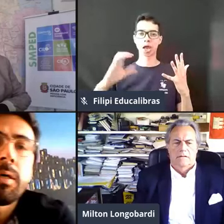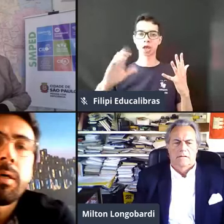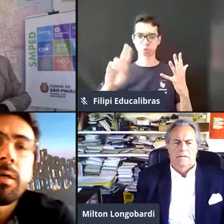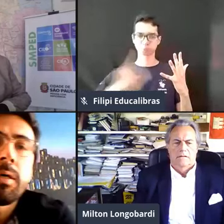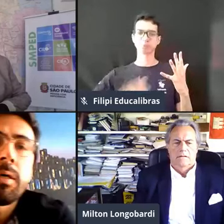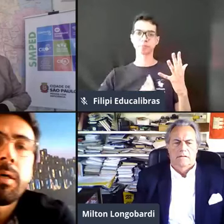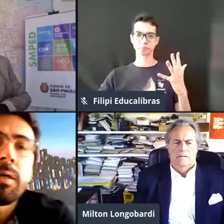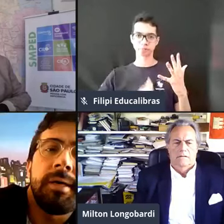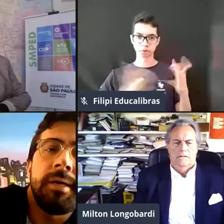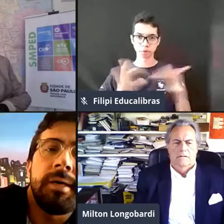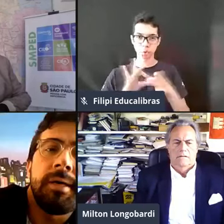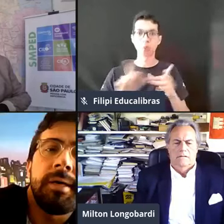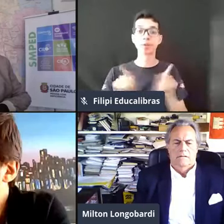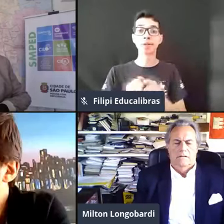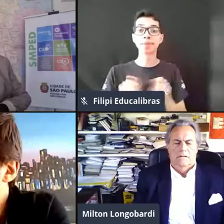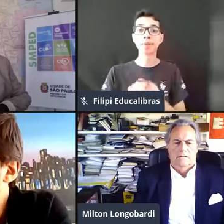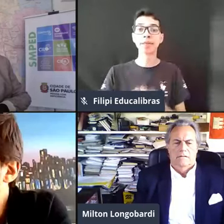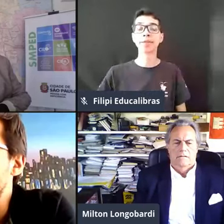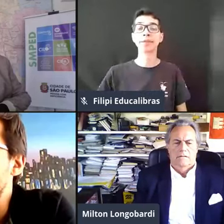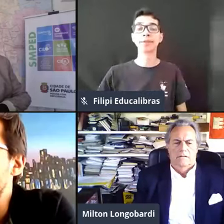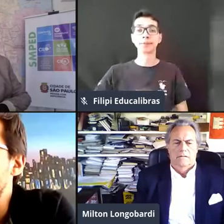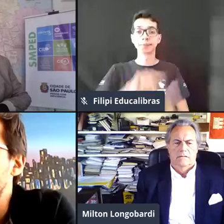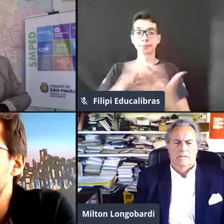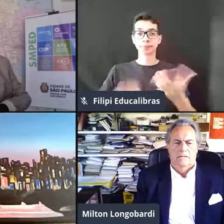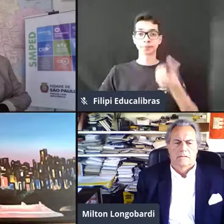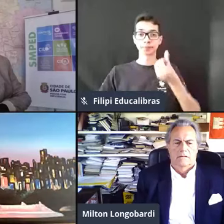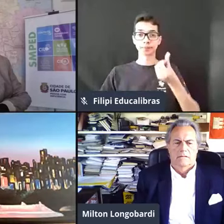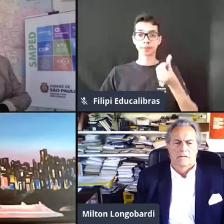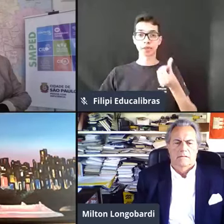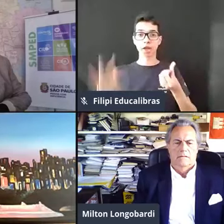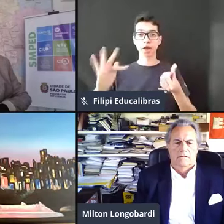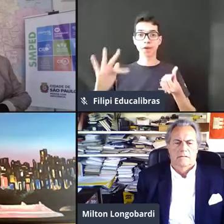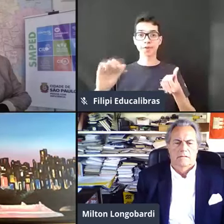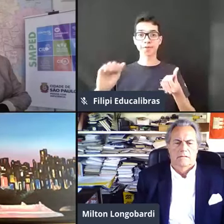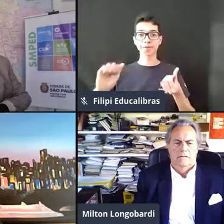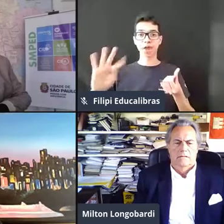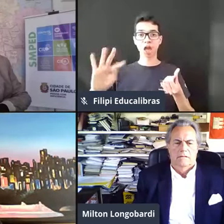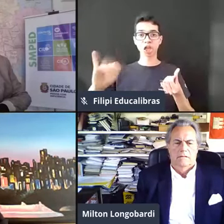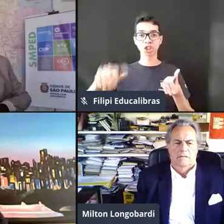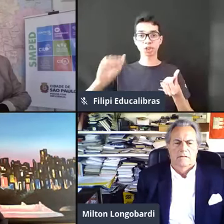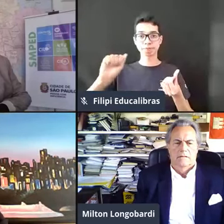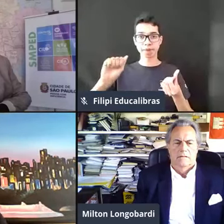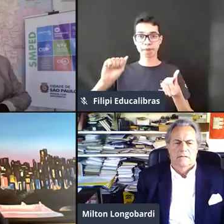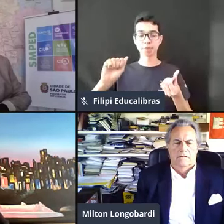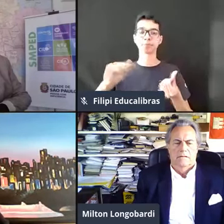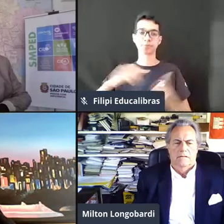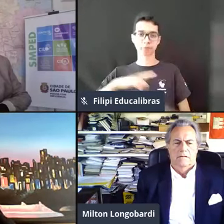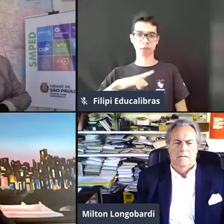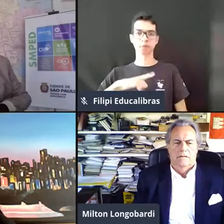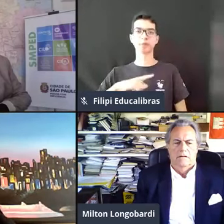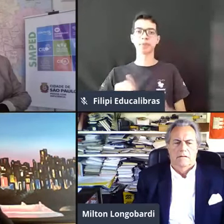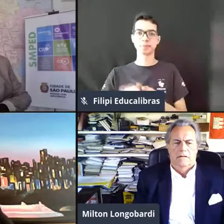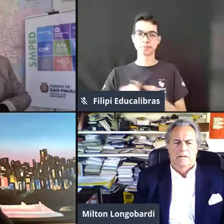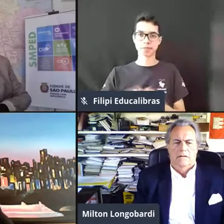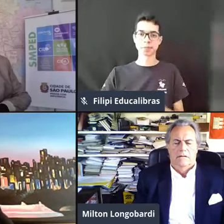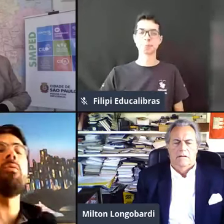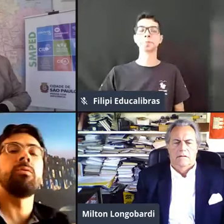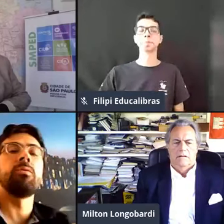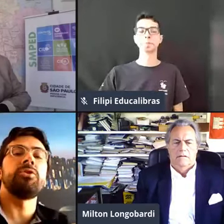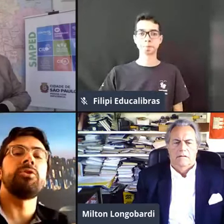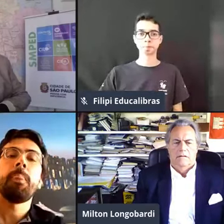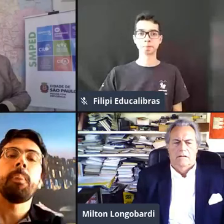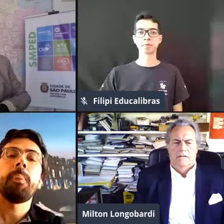e temos a Fátima também, que é mãe de pessoa com deficiência. Vou só tirar o volume aqui que está cortando. Então,